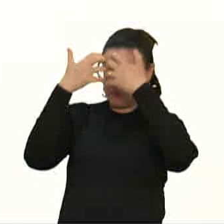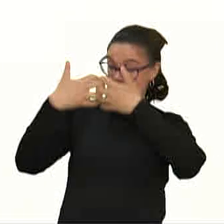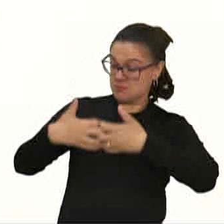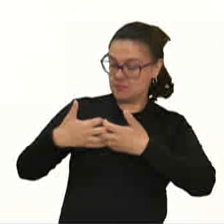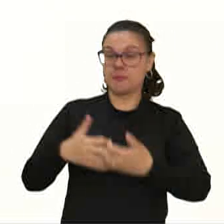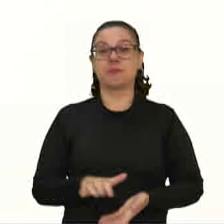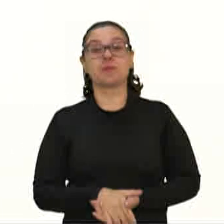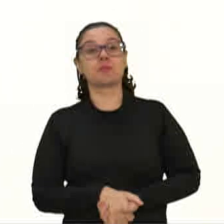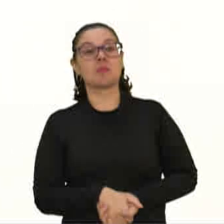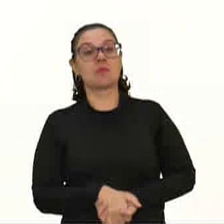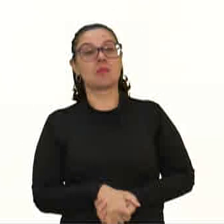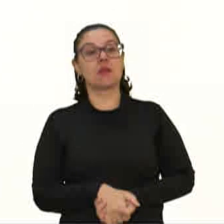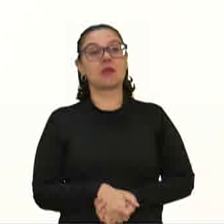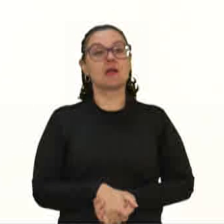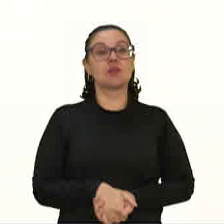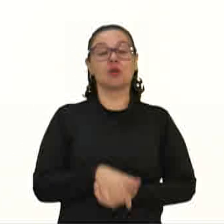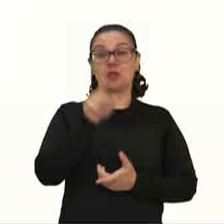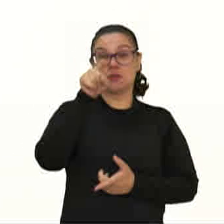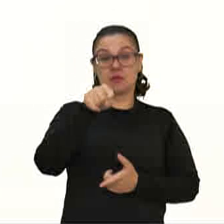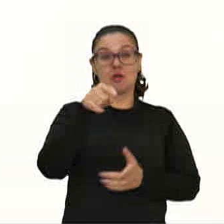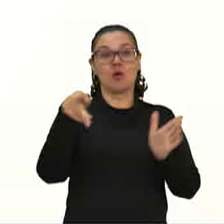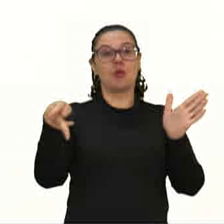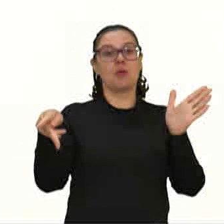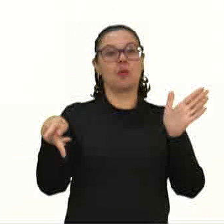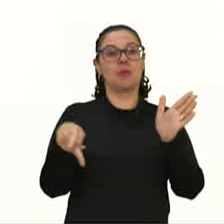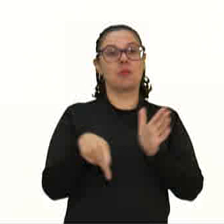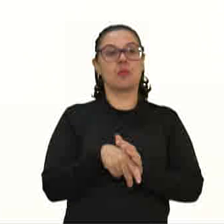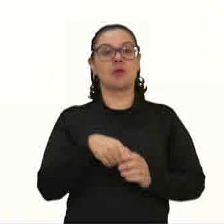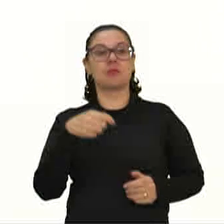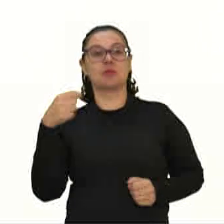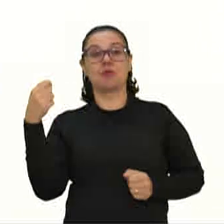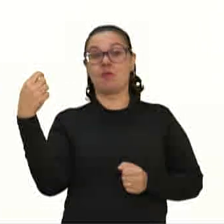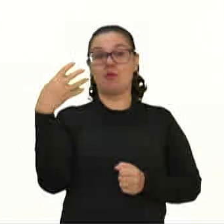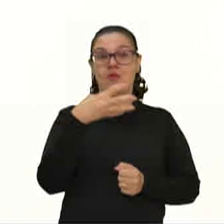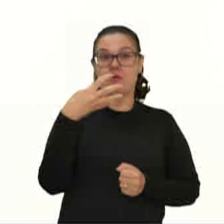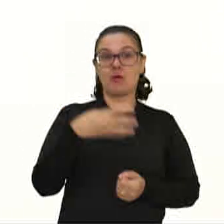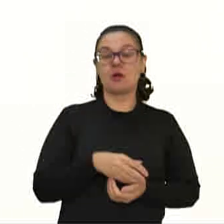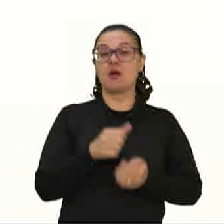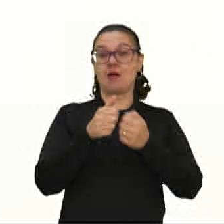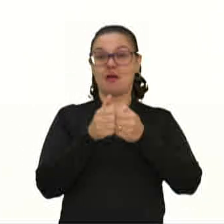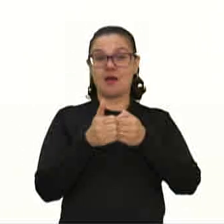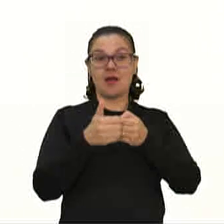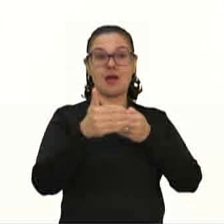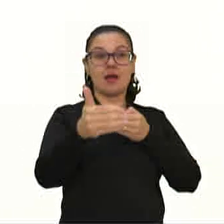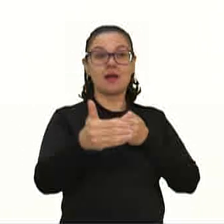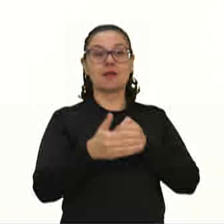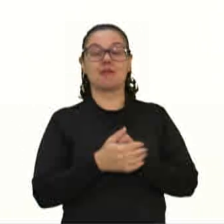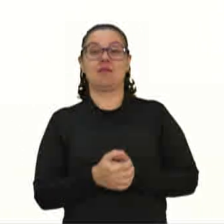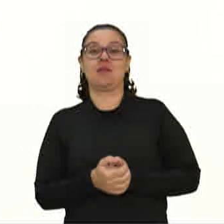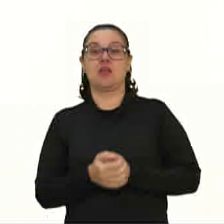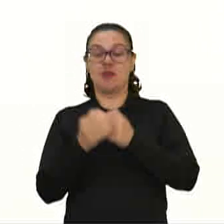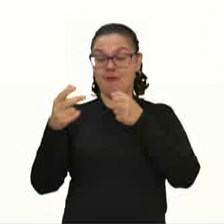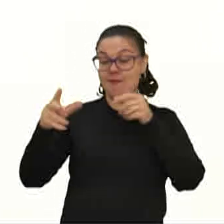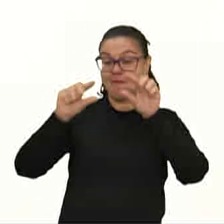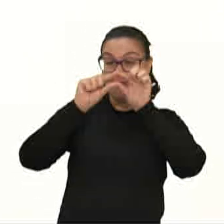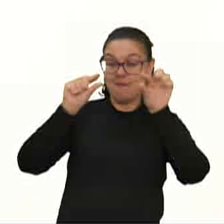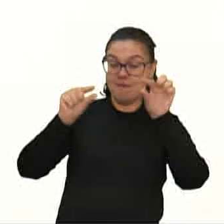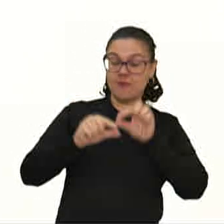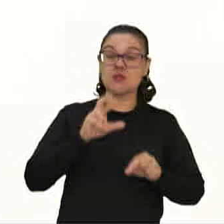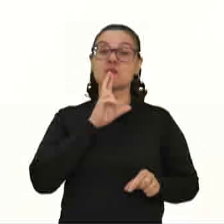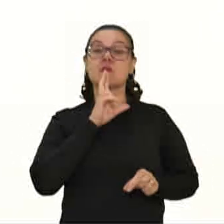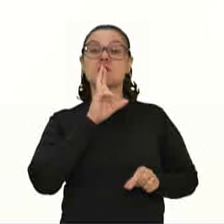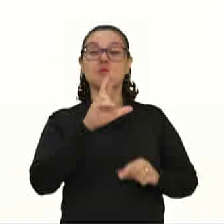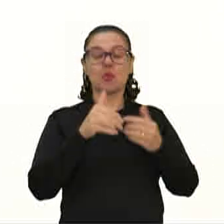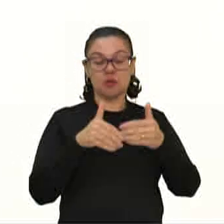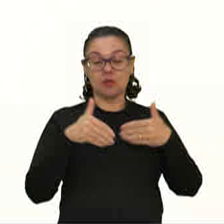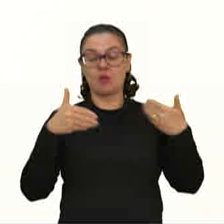pensativos. Atividade 4, minha gente, para vocês pensarem. A partir da leitura dos versos em destaque, responda qual